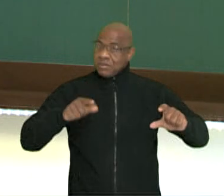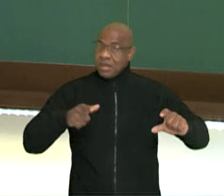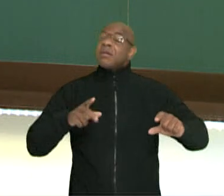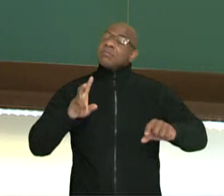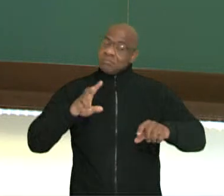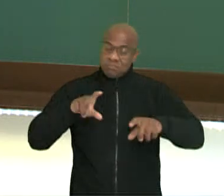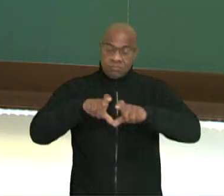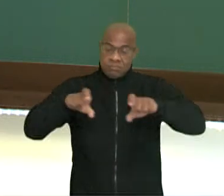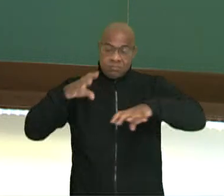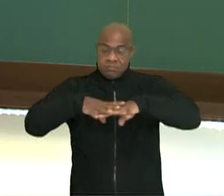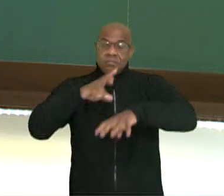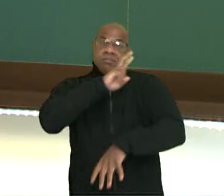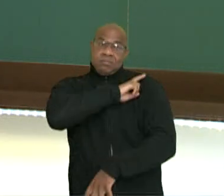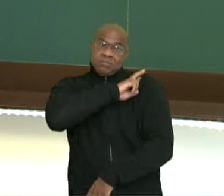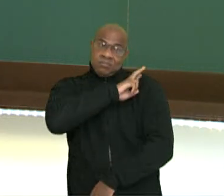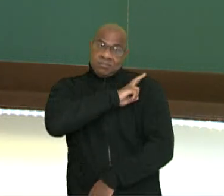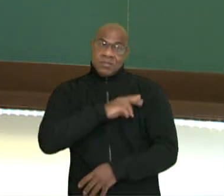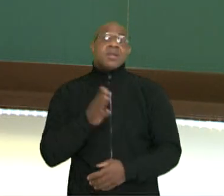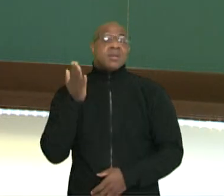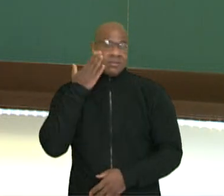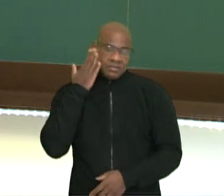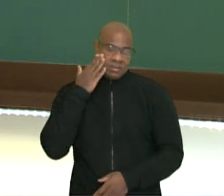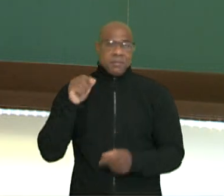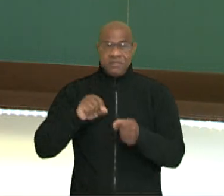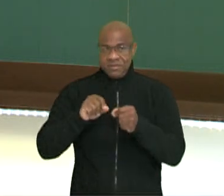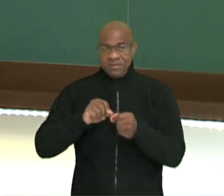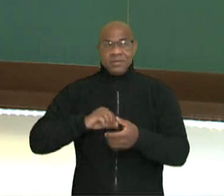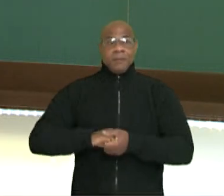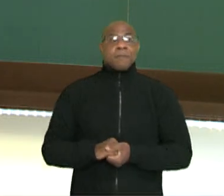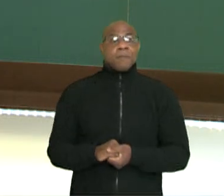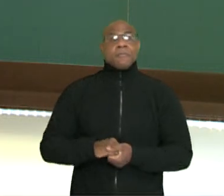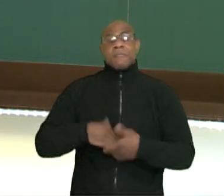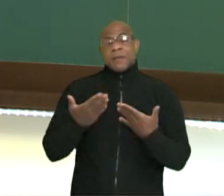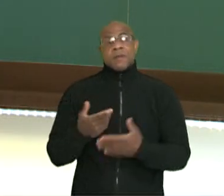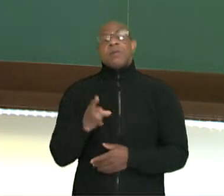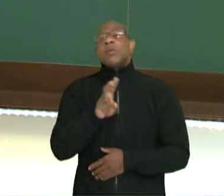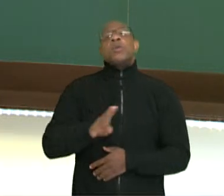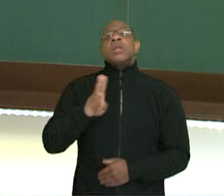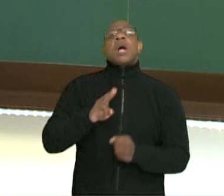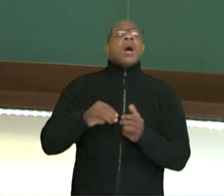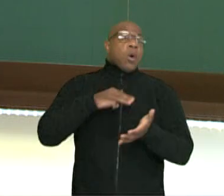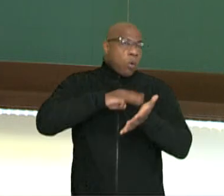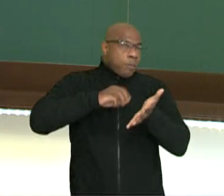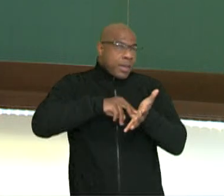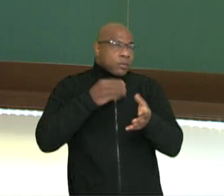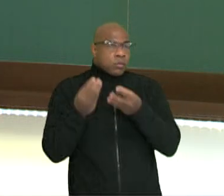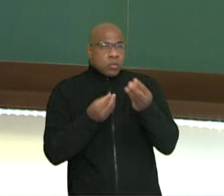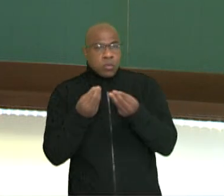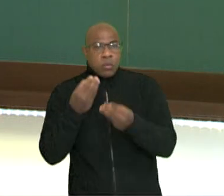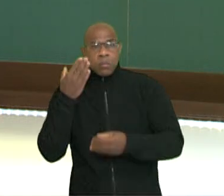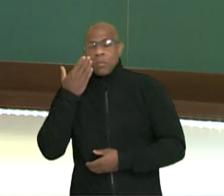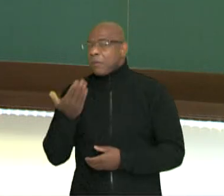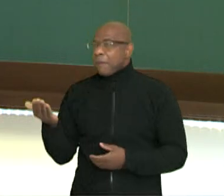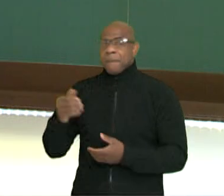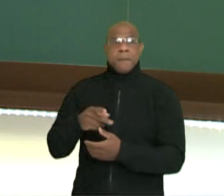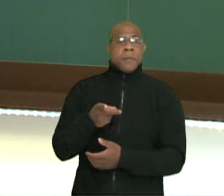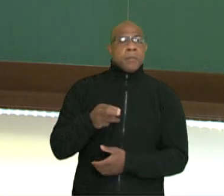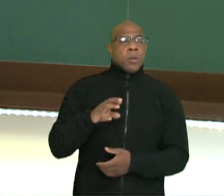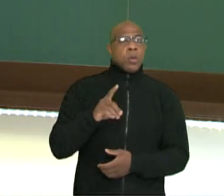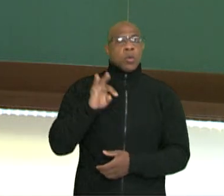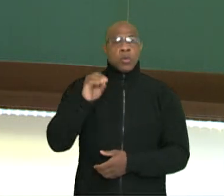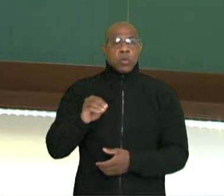grau, logo eu sei resolver ela, ok? Vamos usar aqui o método do soma e produto, tá bom? Que é rapidinho de